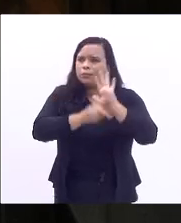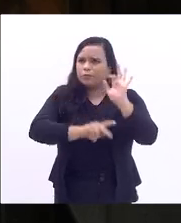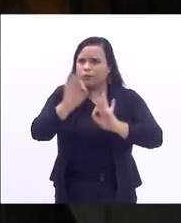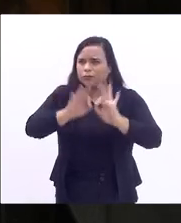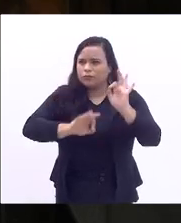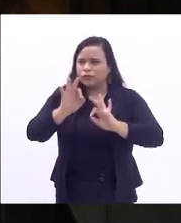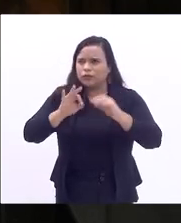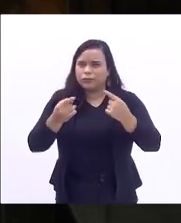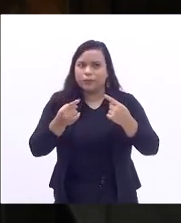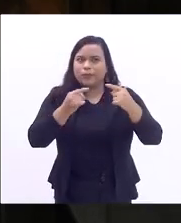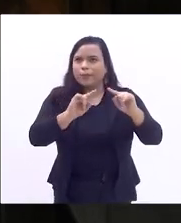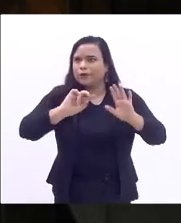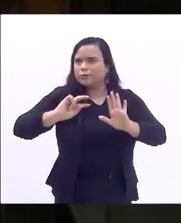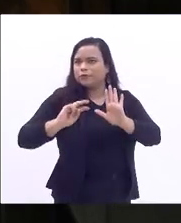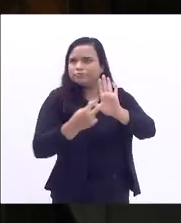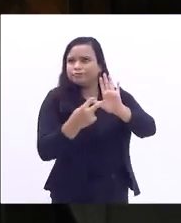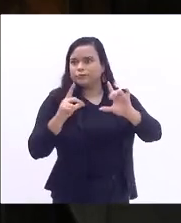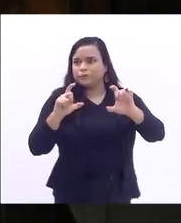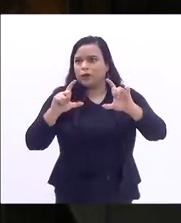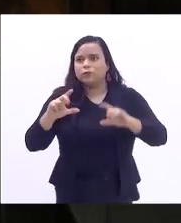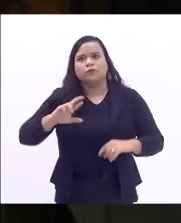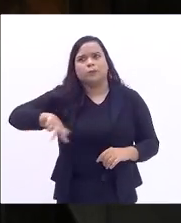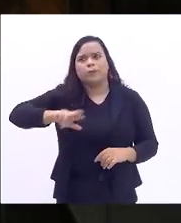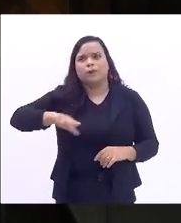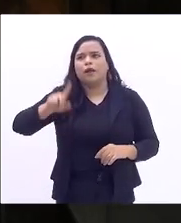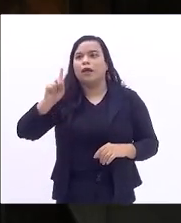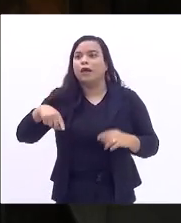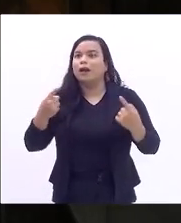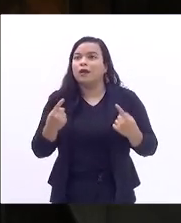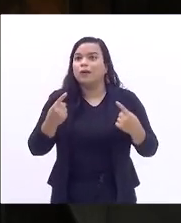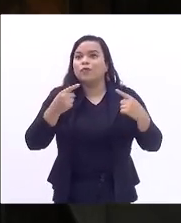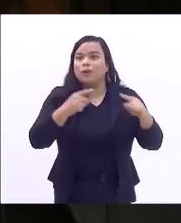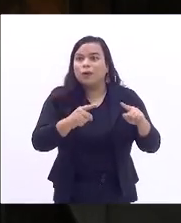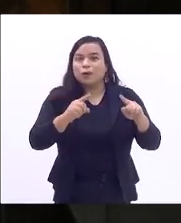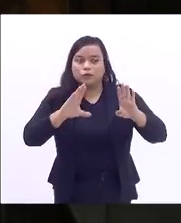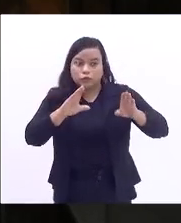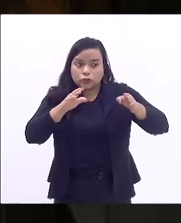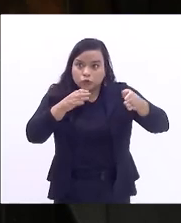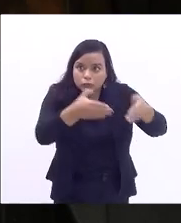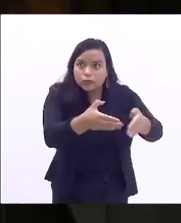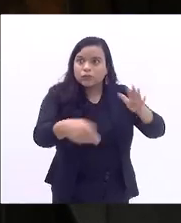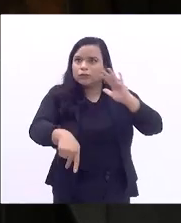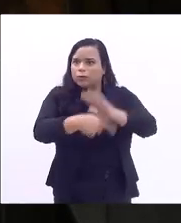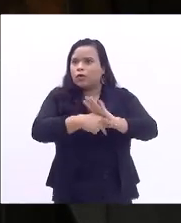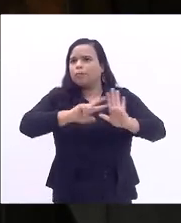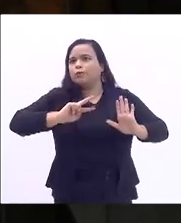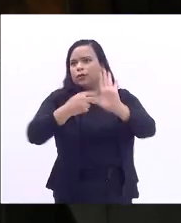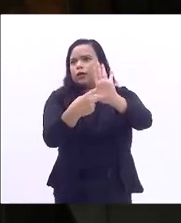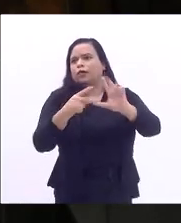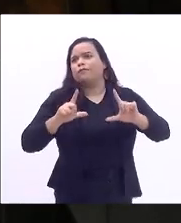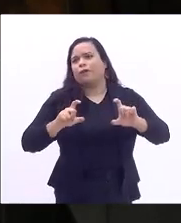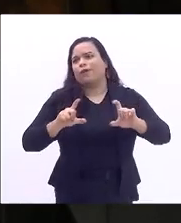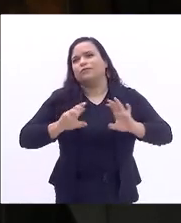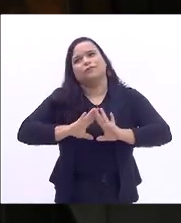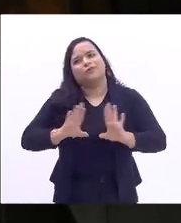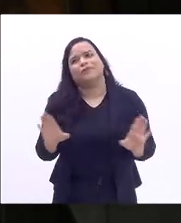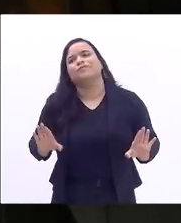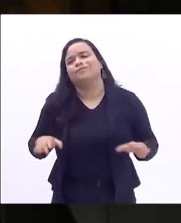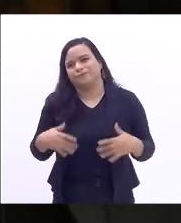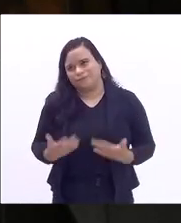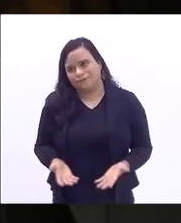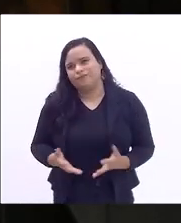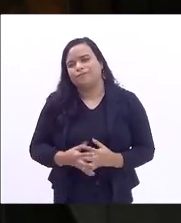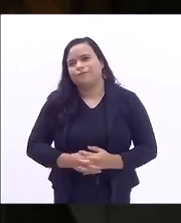projeto não é contra o reconhecimento é contra que seja exclusivamente pelo reconhecimento de